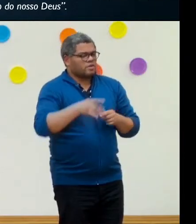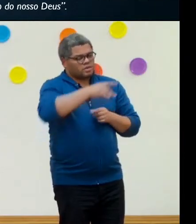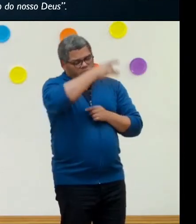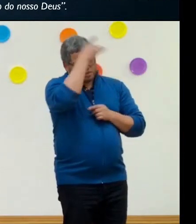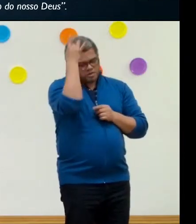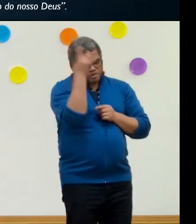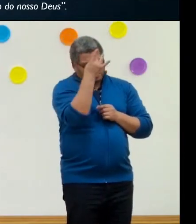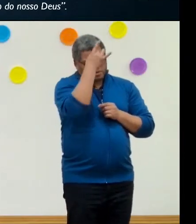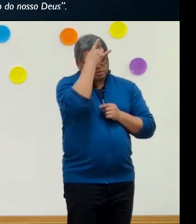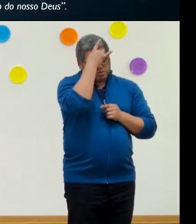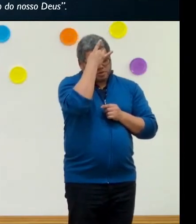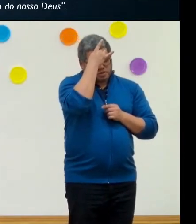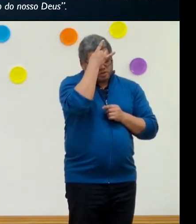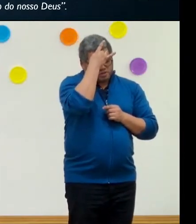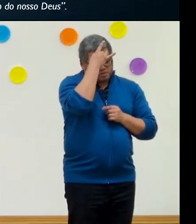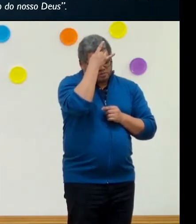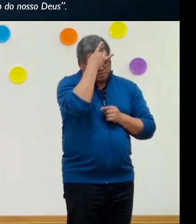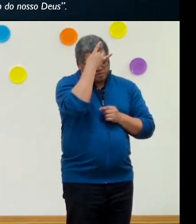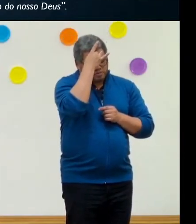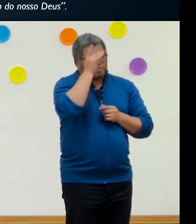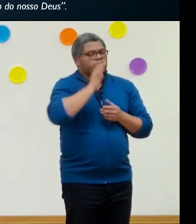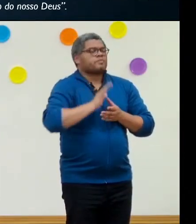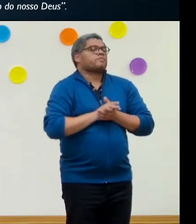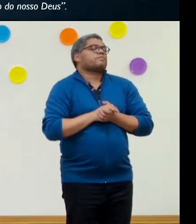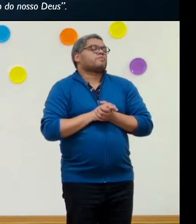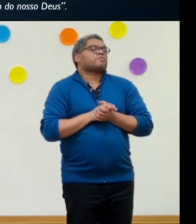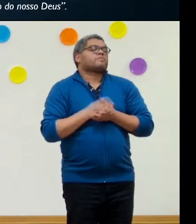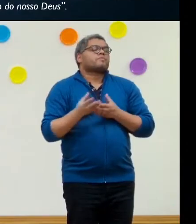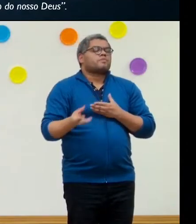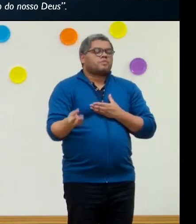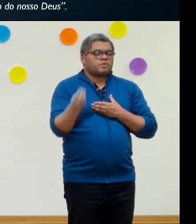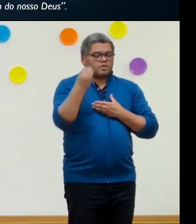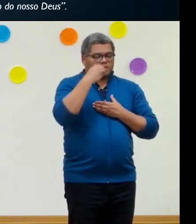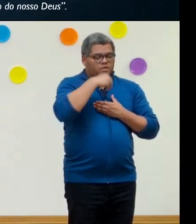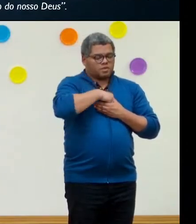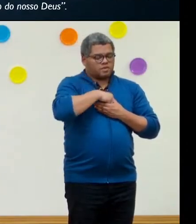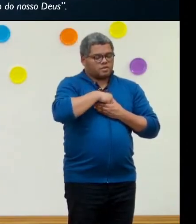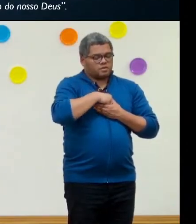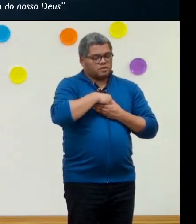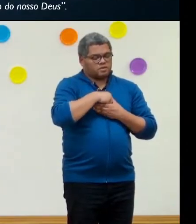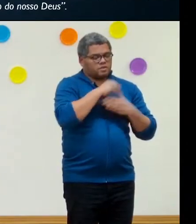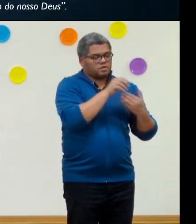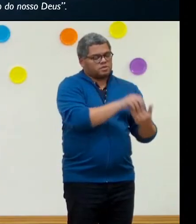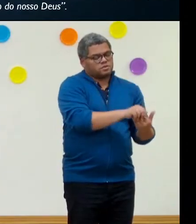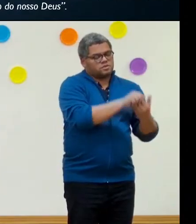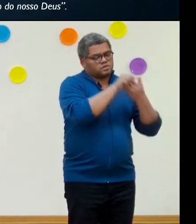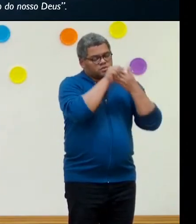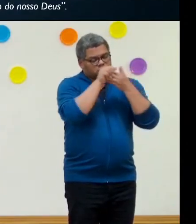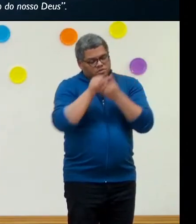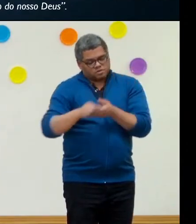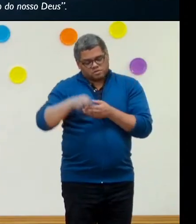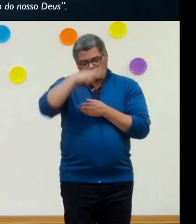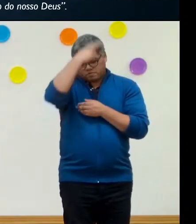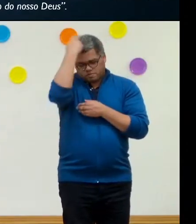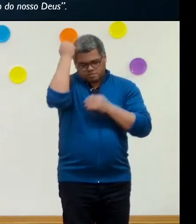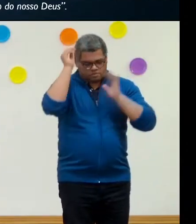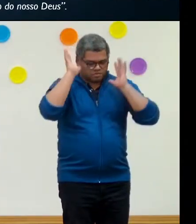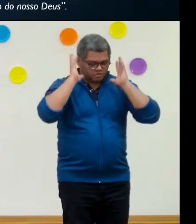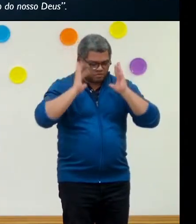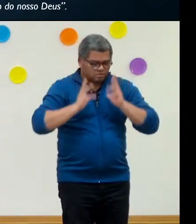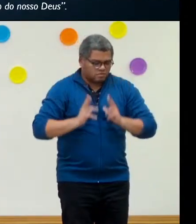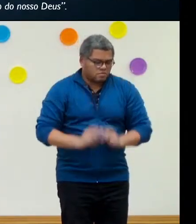Espírito Santo dentro de você, que te conduz à santidade.